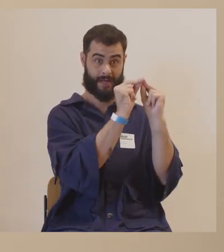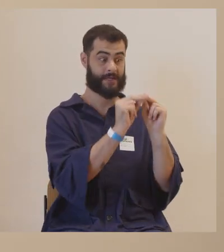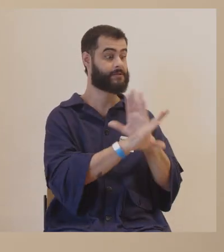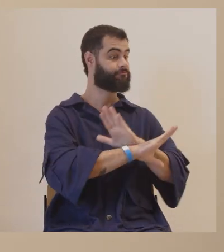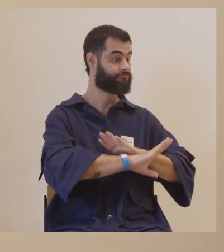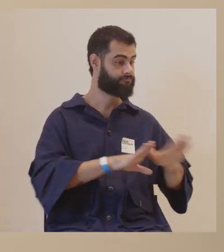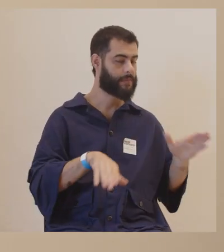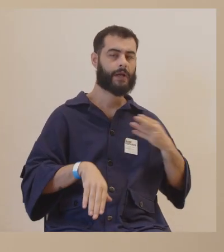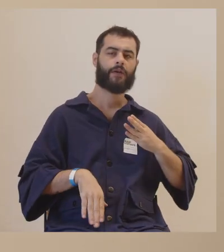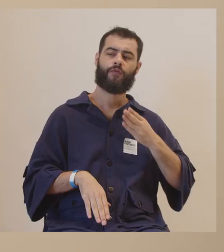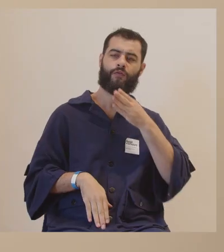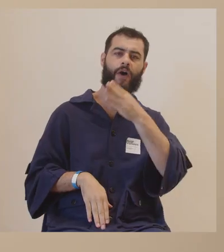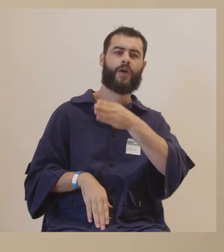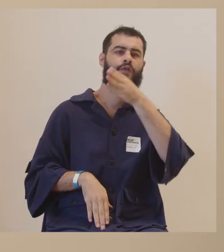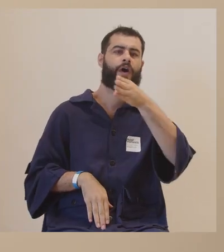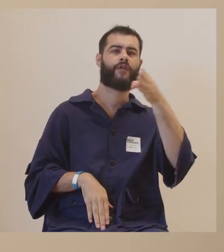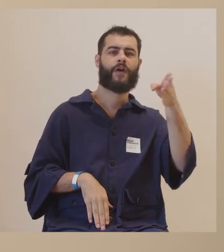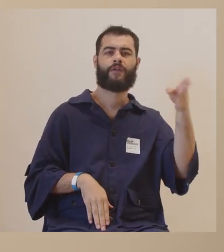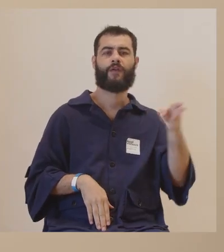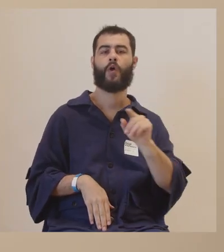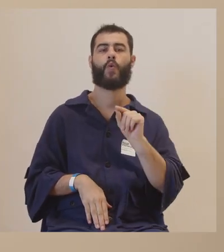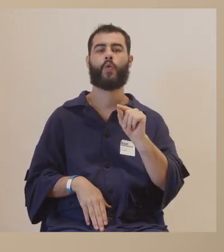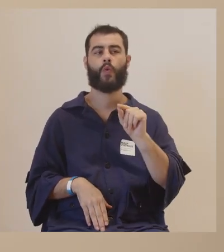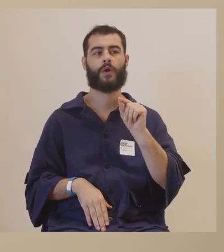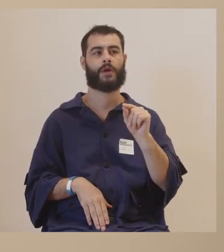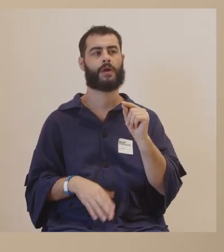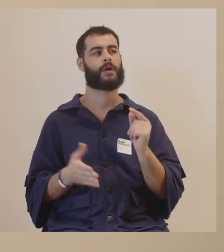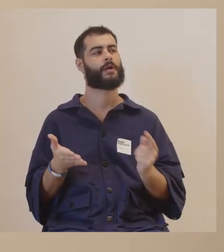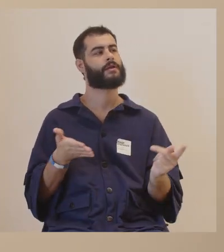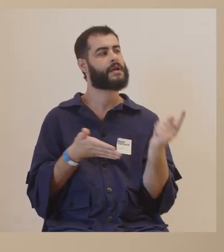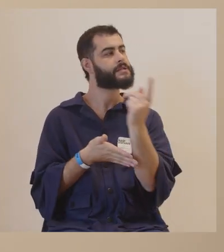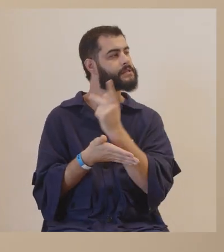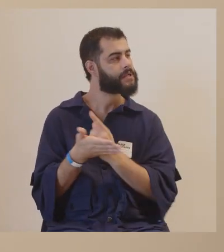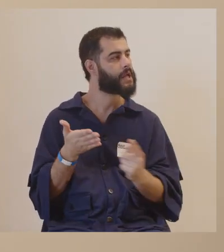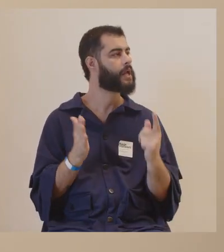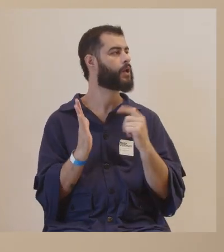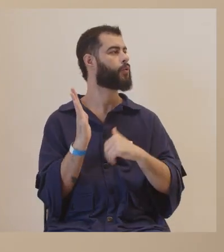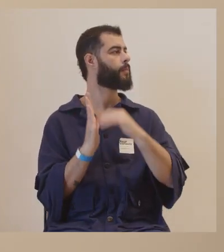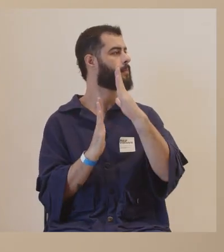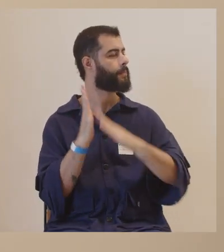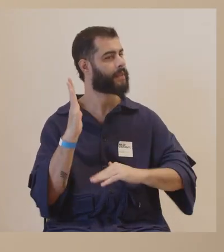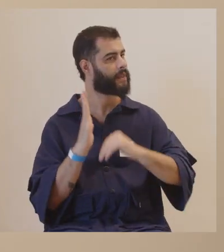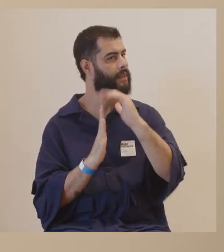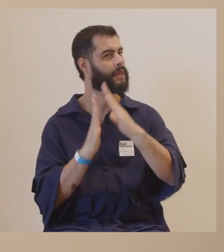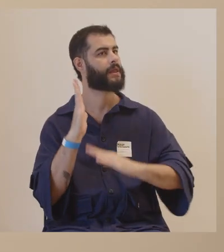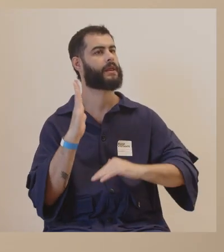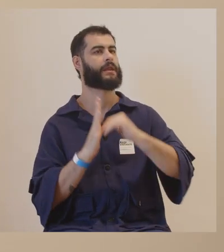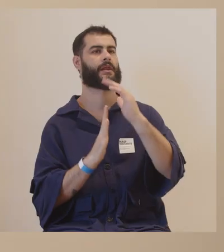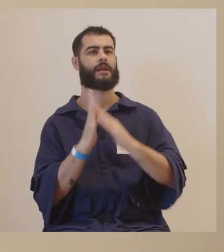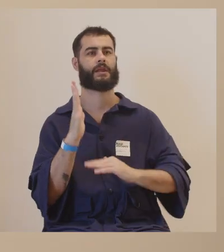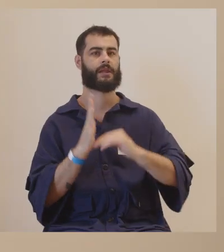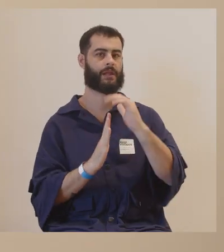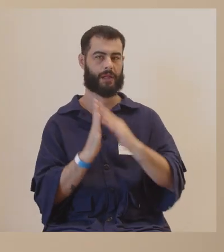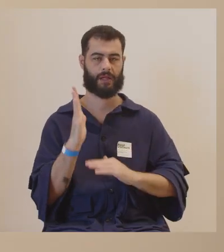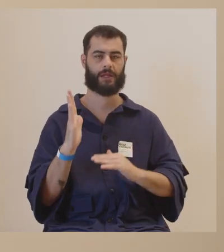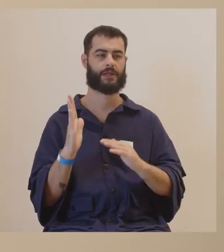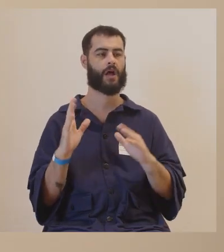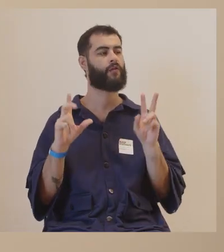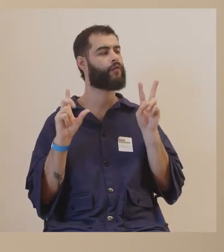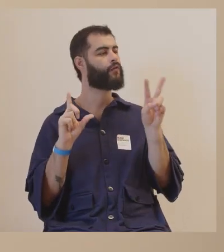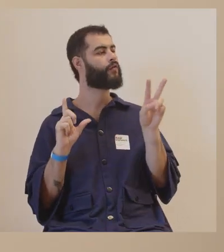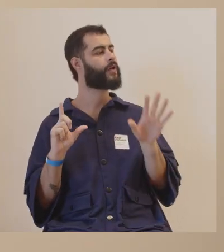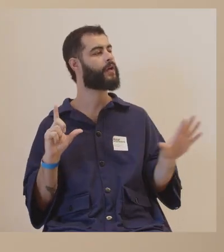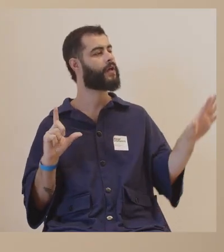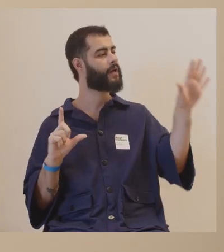justamente, né, para pintar os arredores de Paris, né, essa paisagem bucólica que os